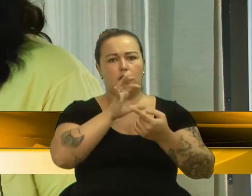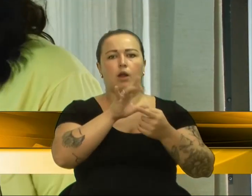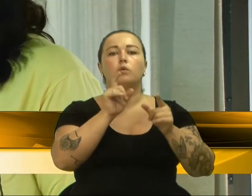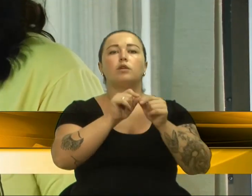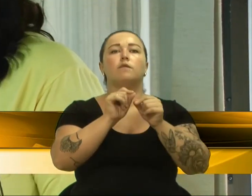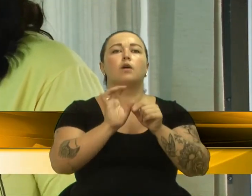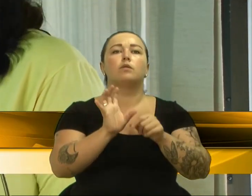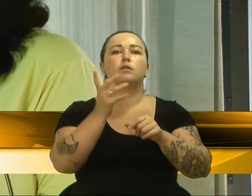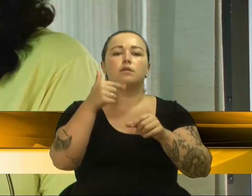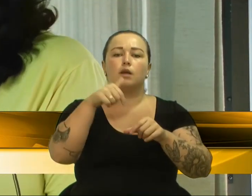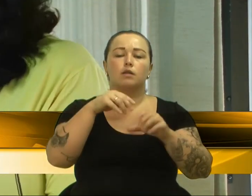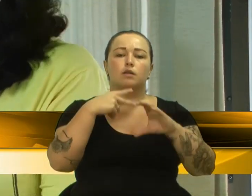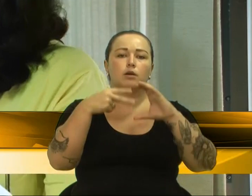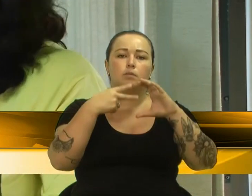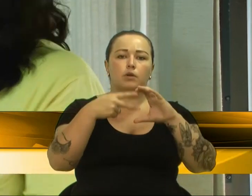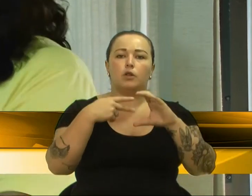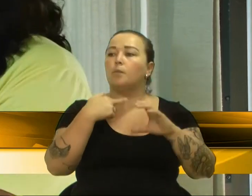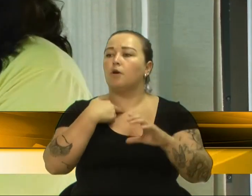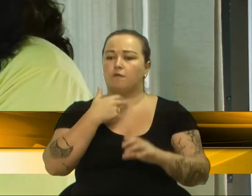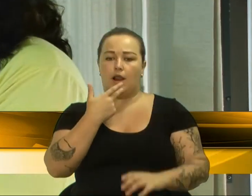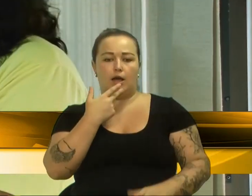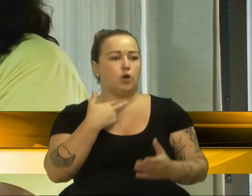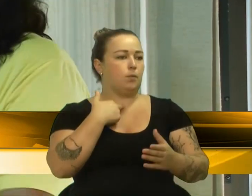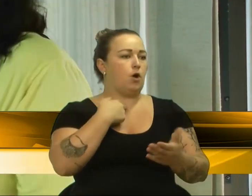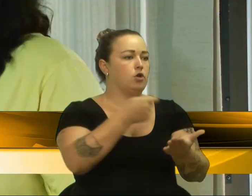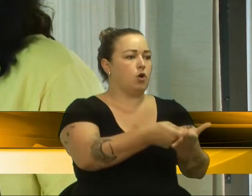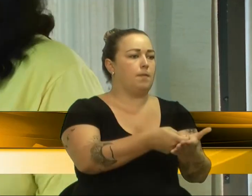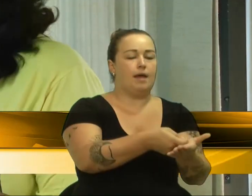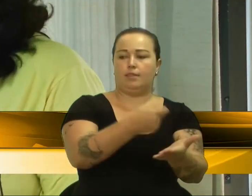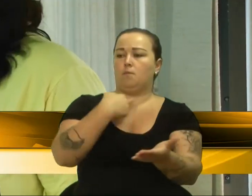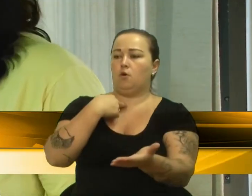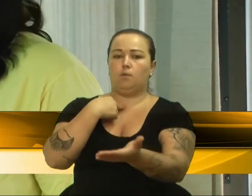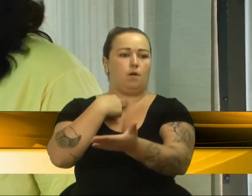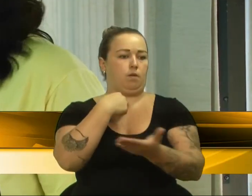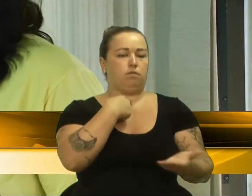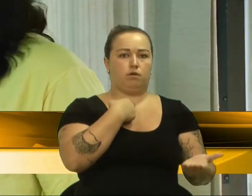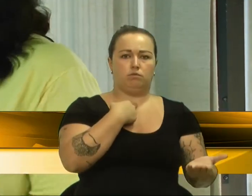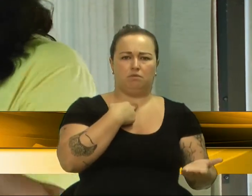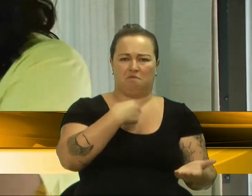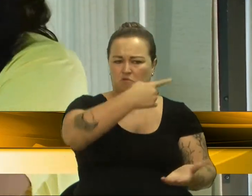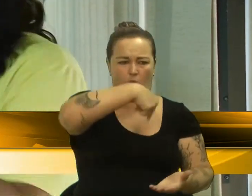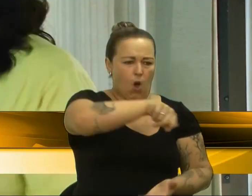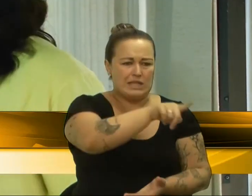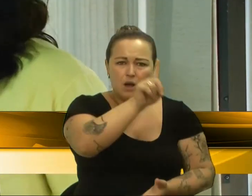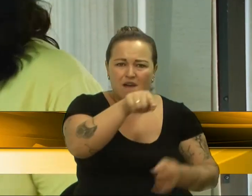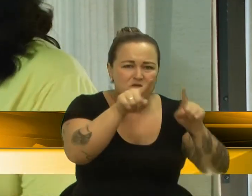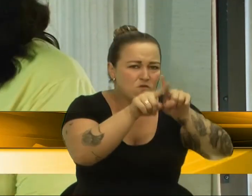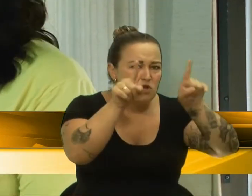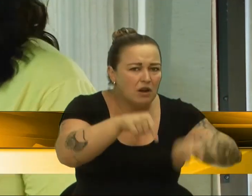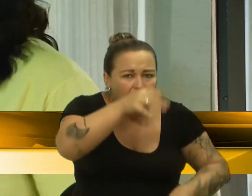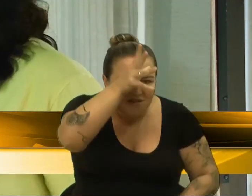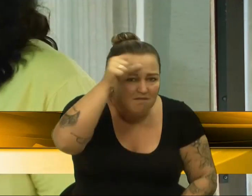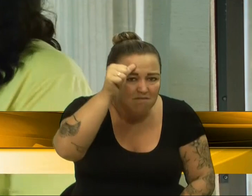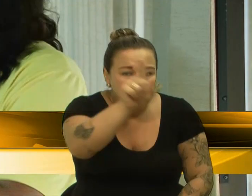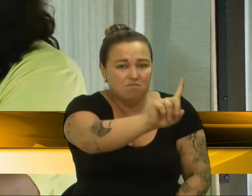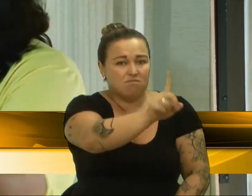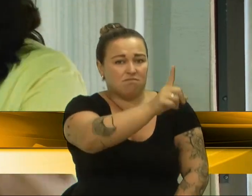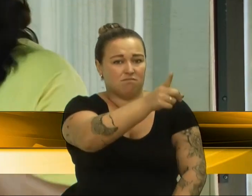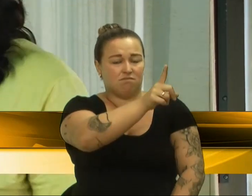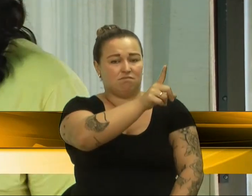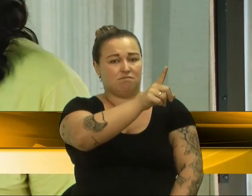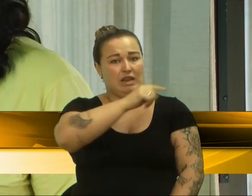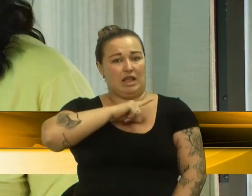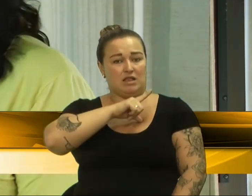esse legislativo? Se a gente não pode falar, não pode cobrar, não pode... A gente não é empregado, né, do prefeito e nem do vice-prefeito, embora tenham